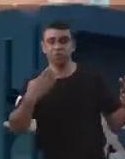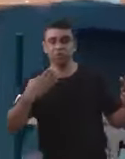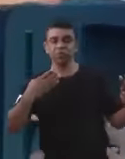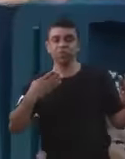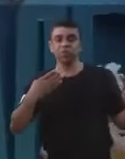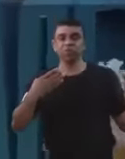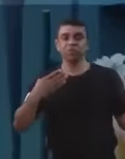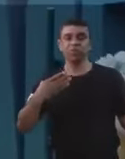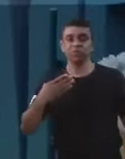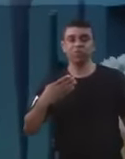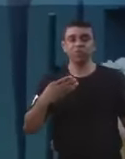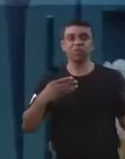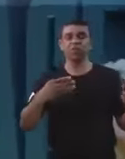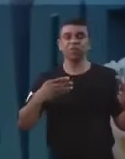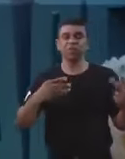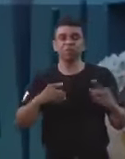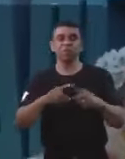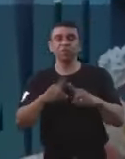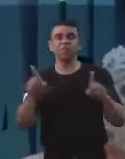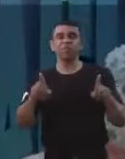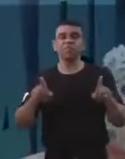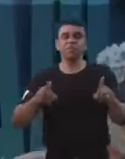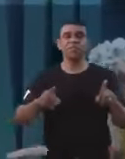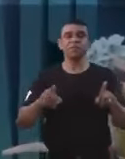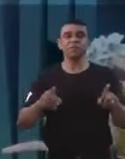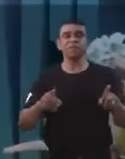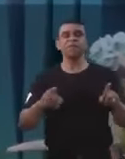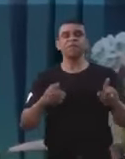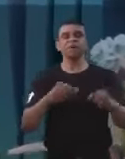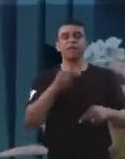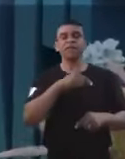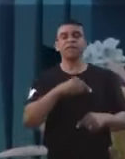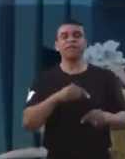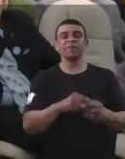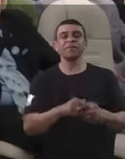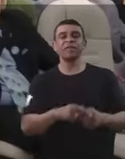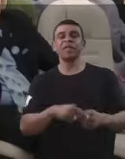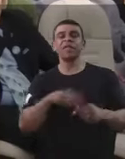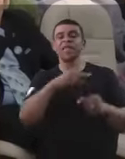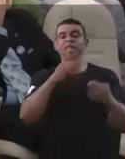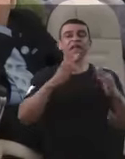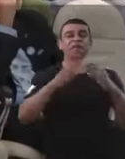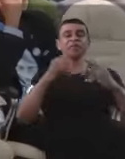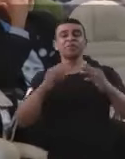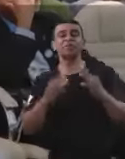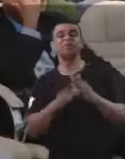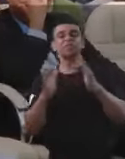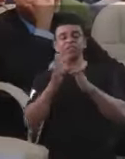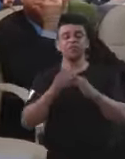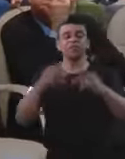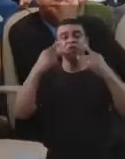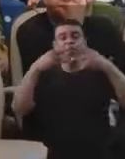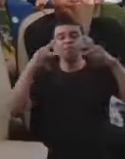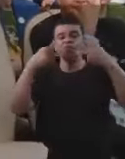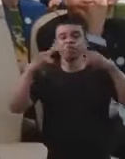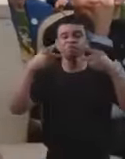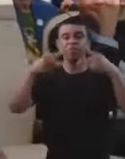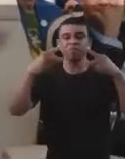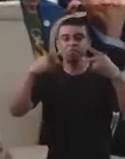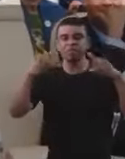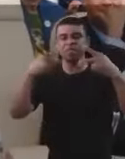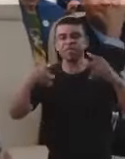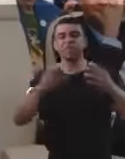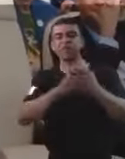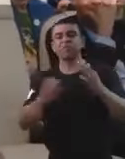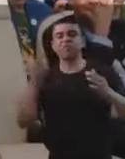e trouxeram a mulher no meio da pregação. Em João capítulo 8, Jesus pregando na porta do templo, porque no templo não caberia, e colocaram a mulher no meio assim, ó,